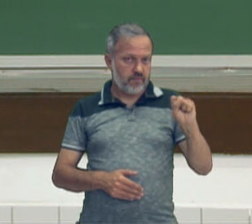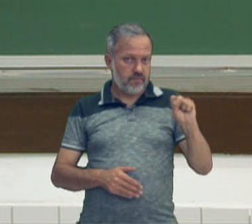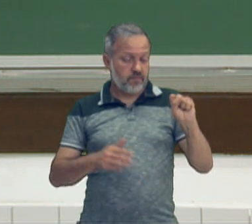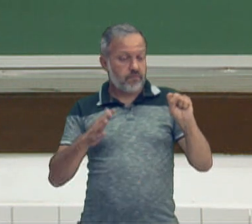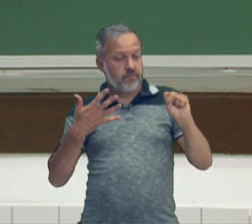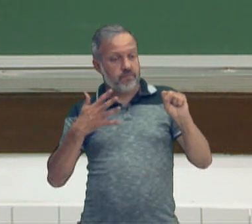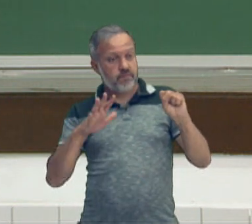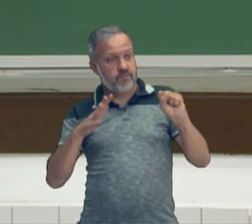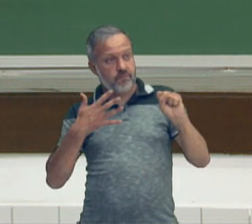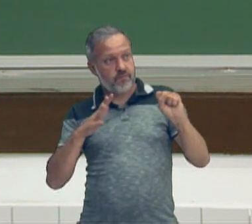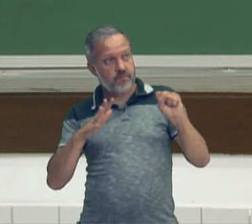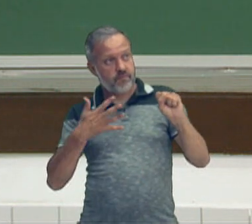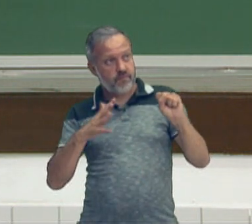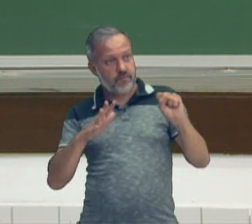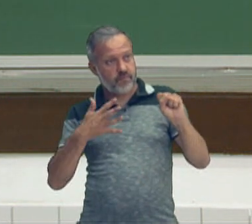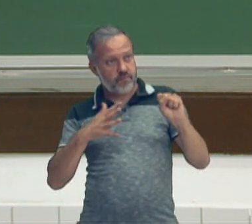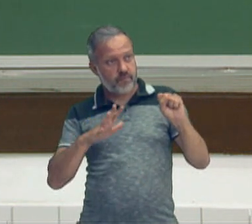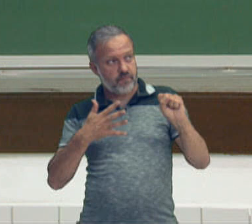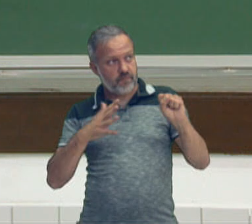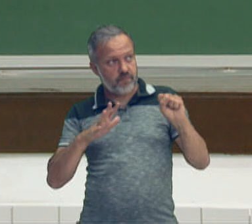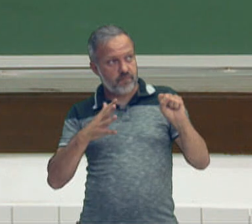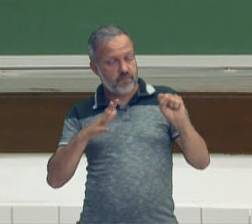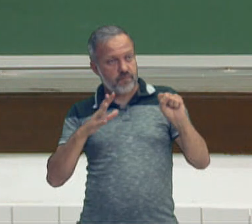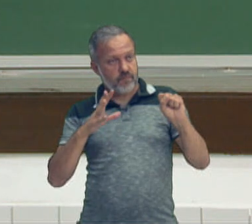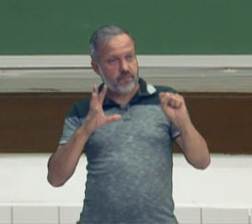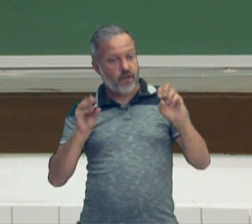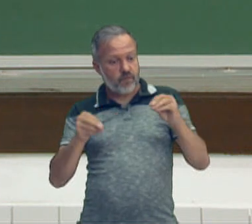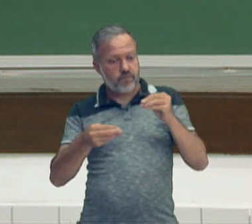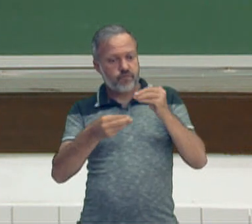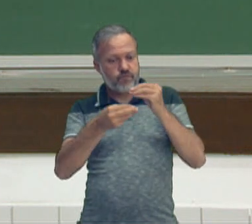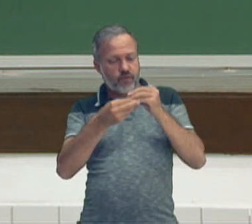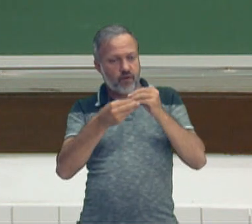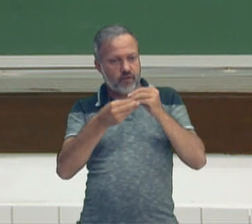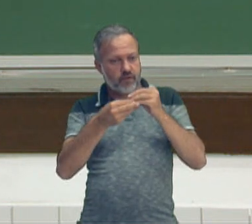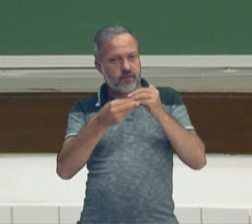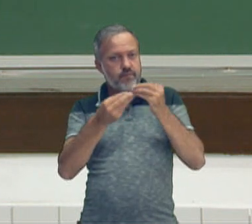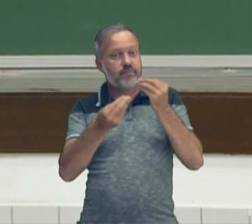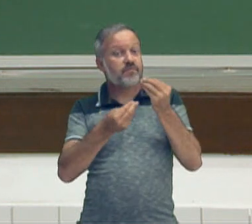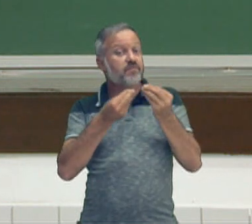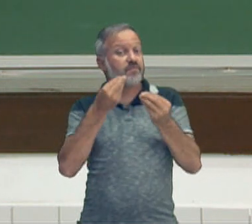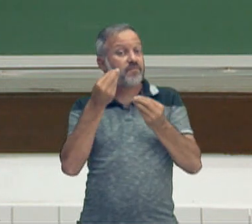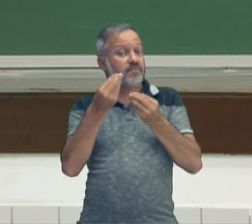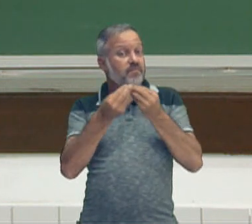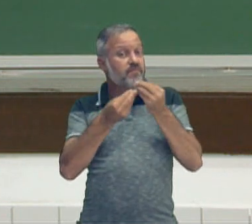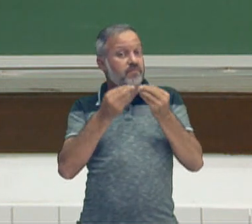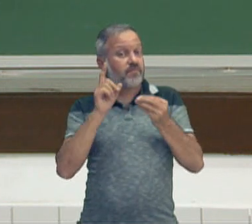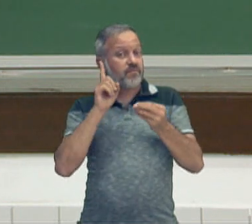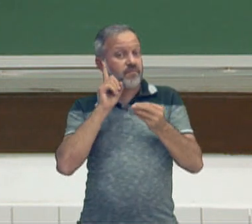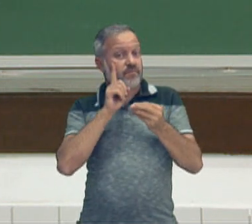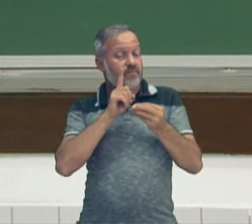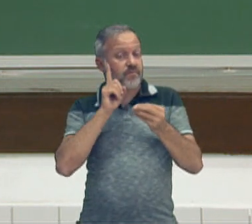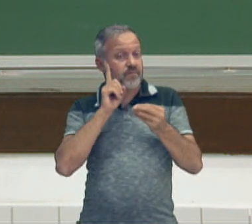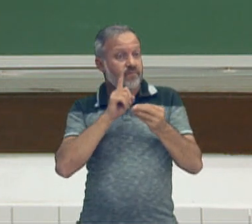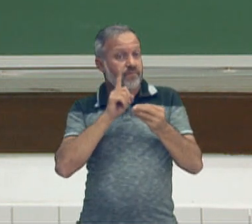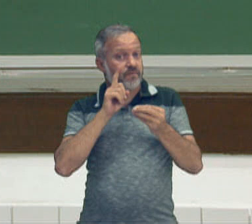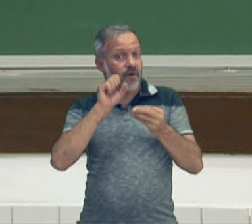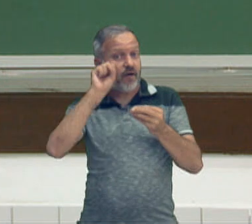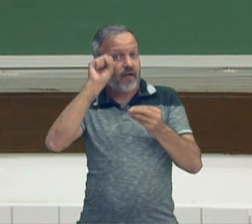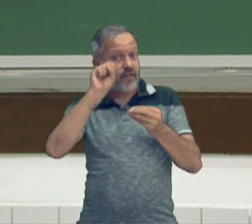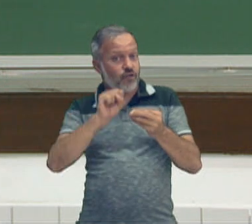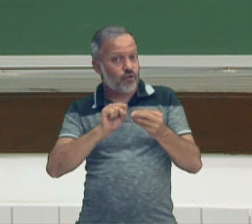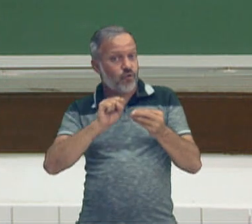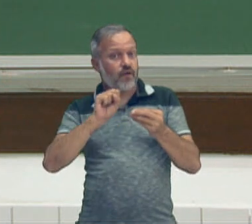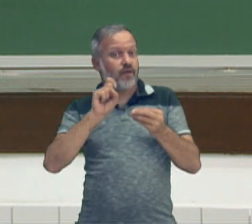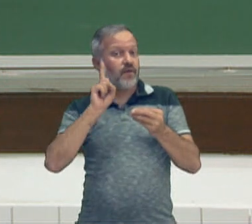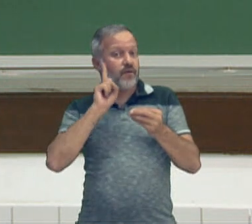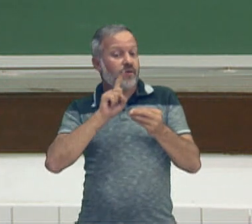menos, que eu coloco ali a Flórida como sentido daquele rabetinha que os Estados Unidos têm ali na parte sul dele, né?